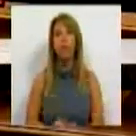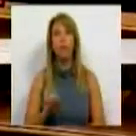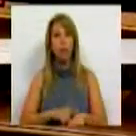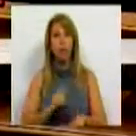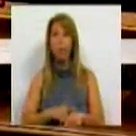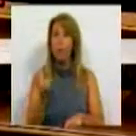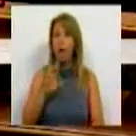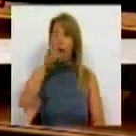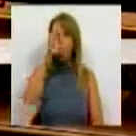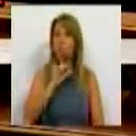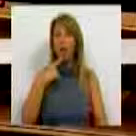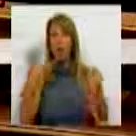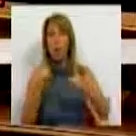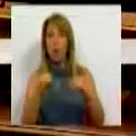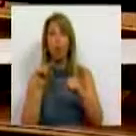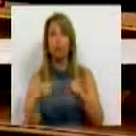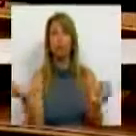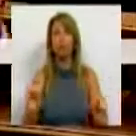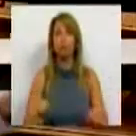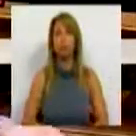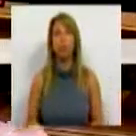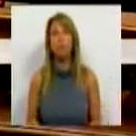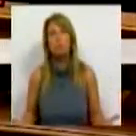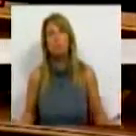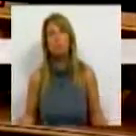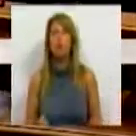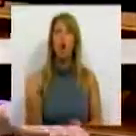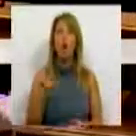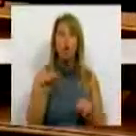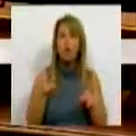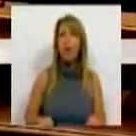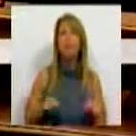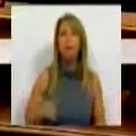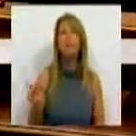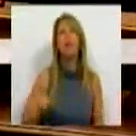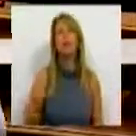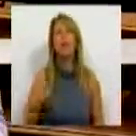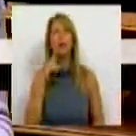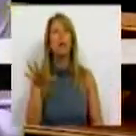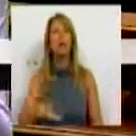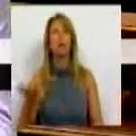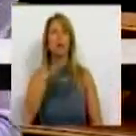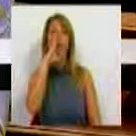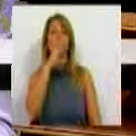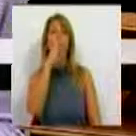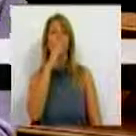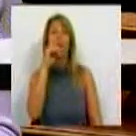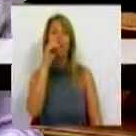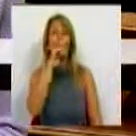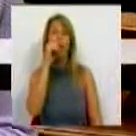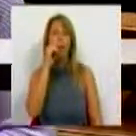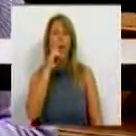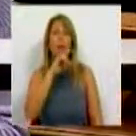não havia esse entendimento. Não havia e muitas vezes nós aqui tivemos aquela cena habitual das inscrições estarem sempre